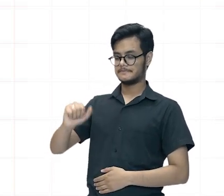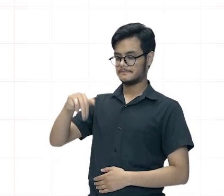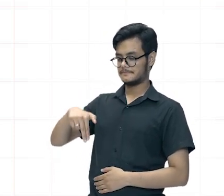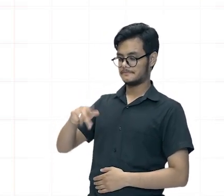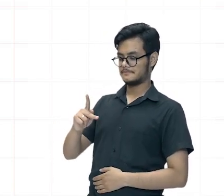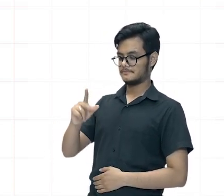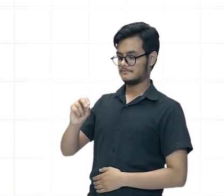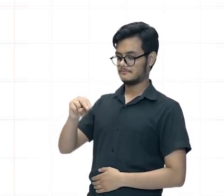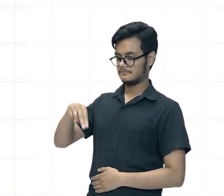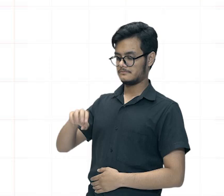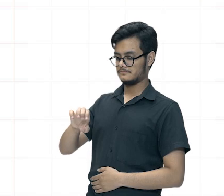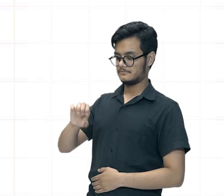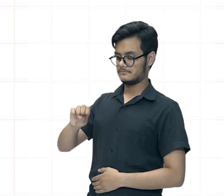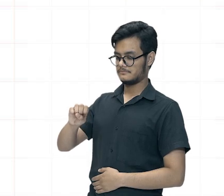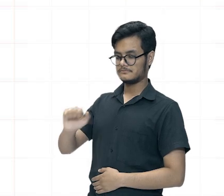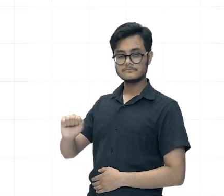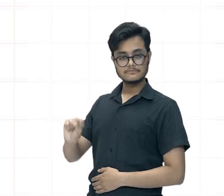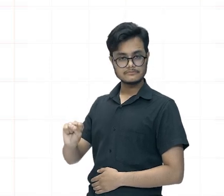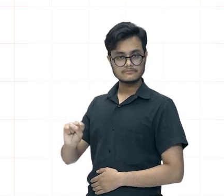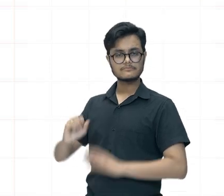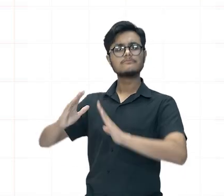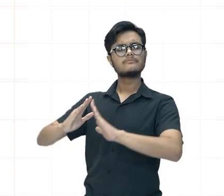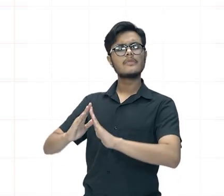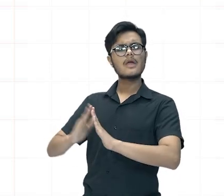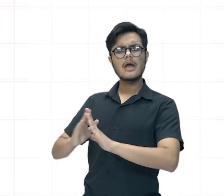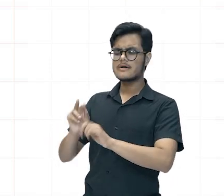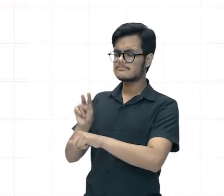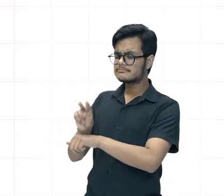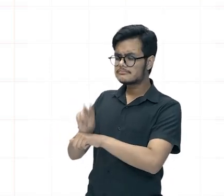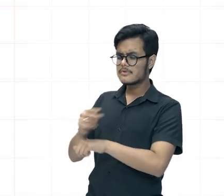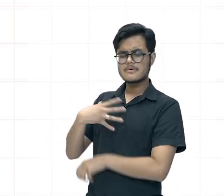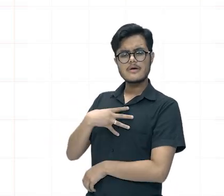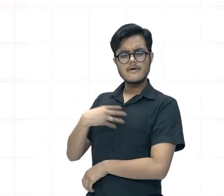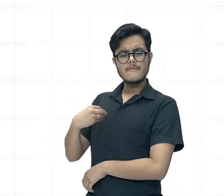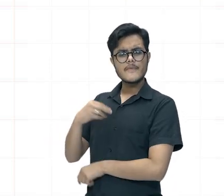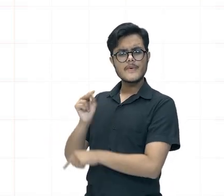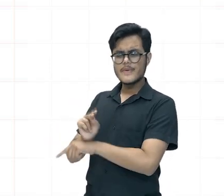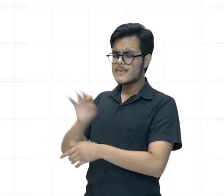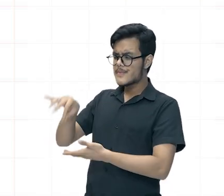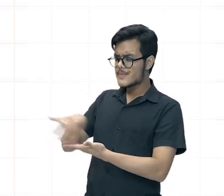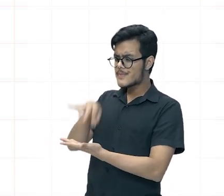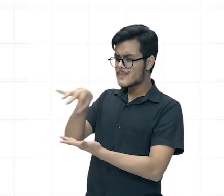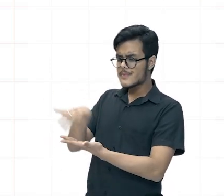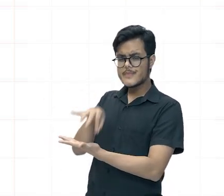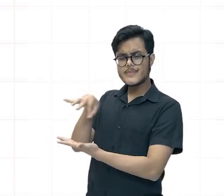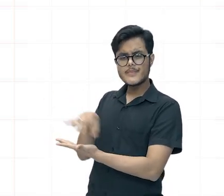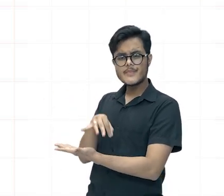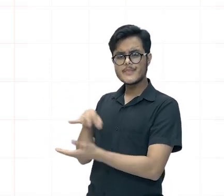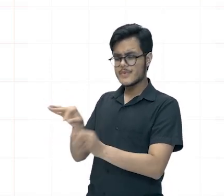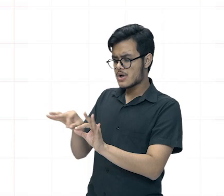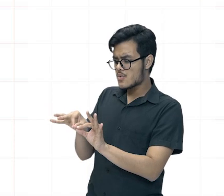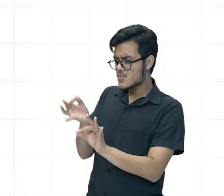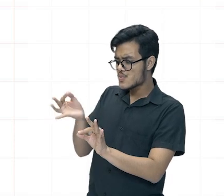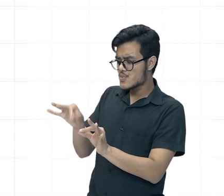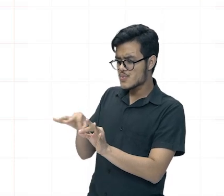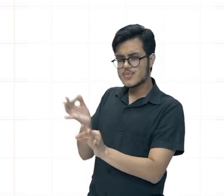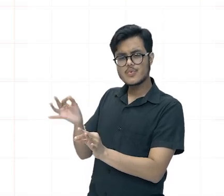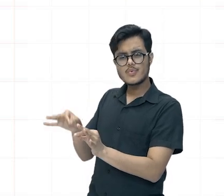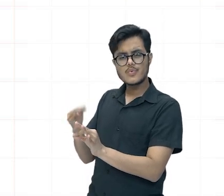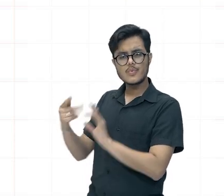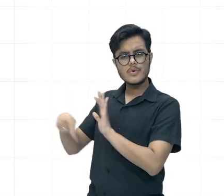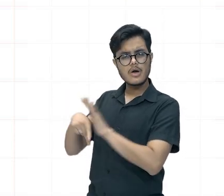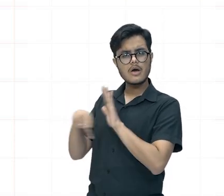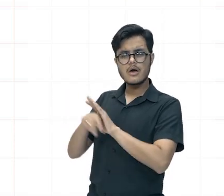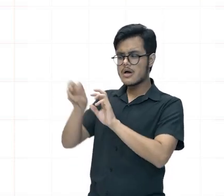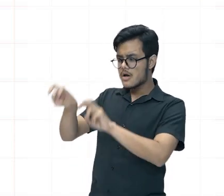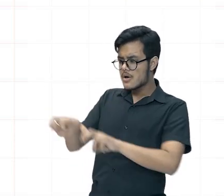camponesas cuidavam da casa, dos filhos, eram responsáveis por fiar, tecer e auxiliar nas colheitas. Se a mulher pertencesse, então,